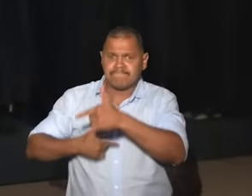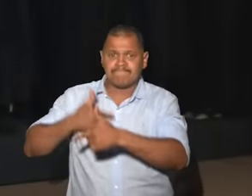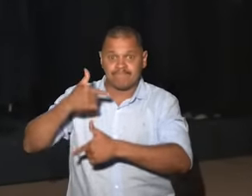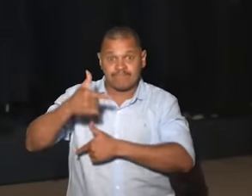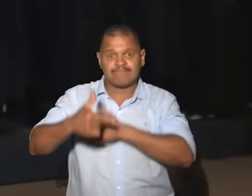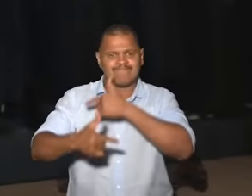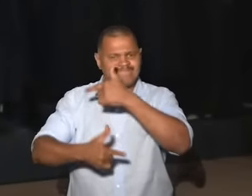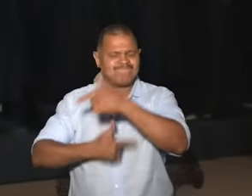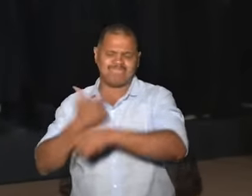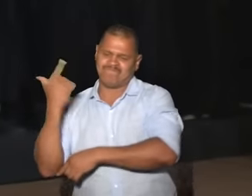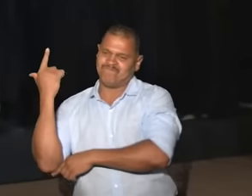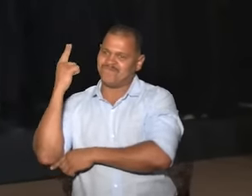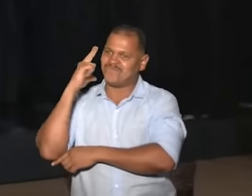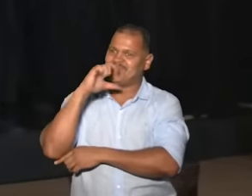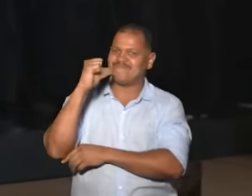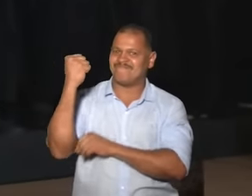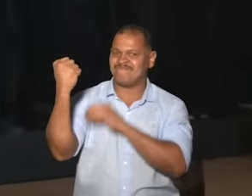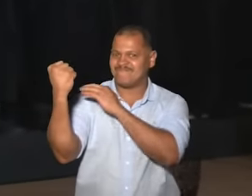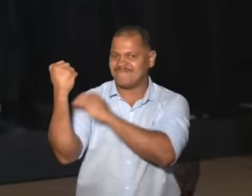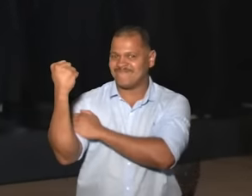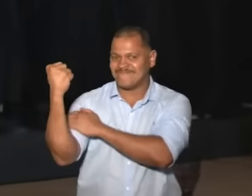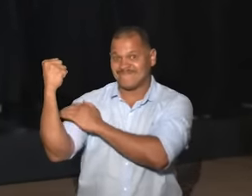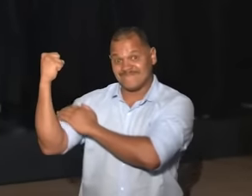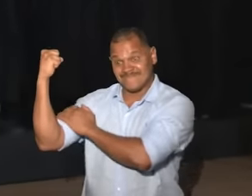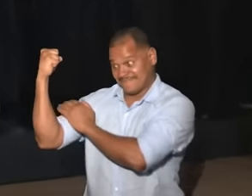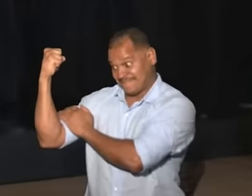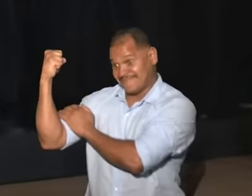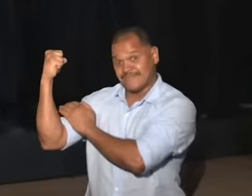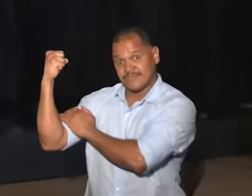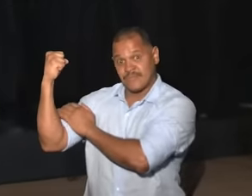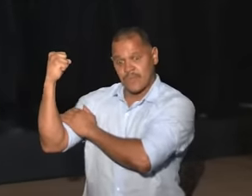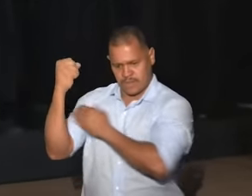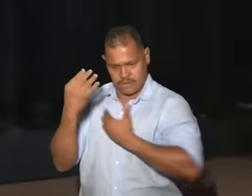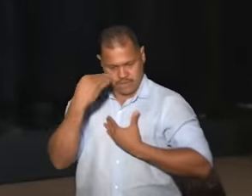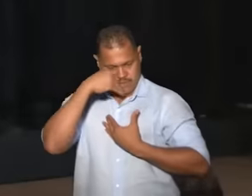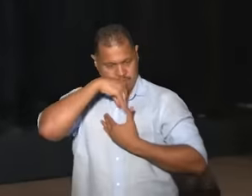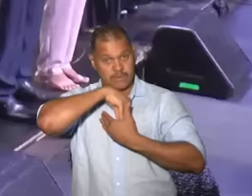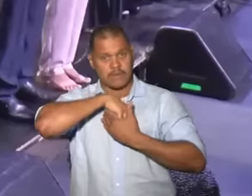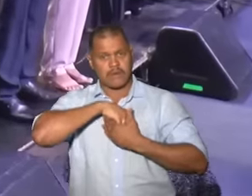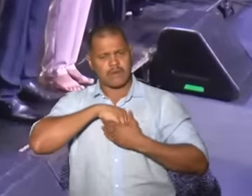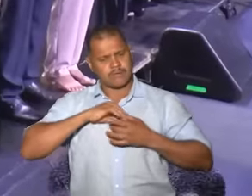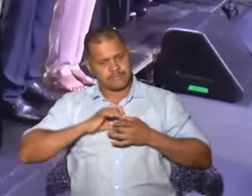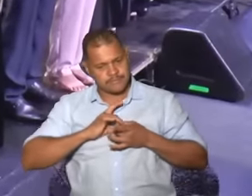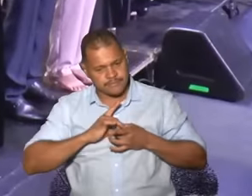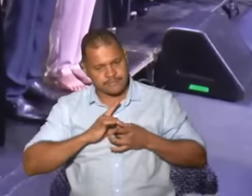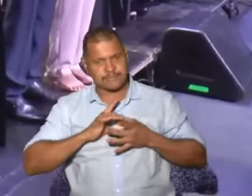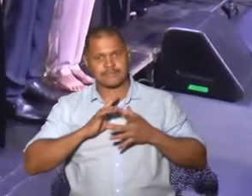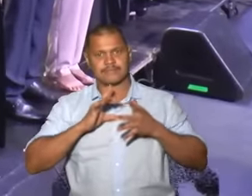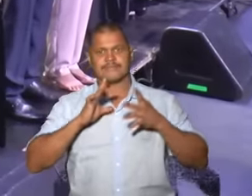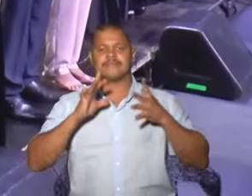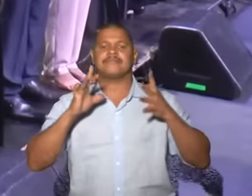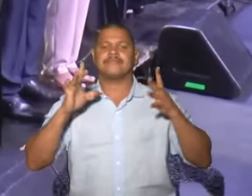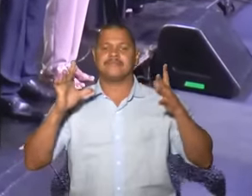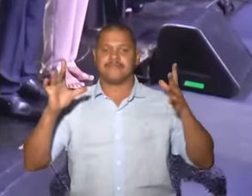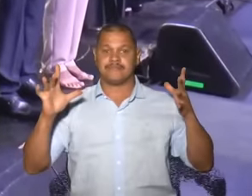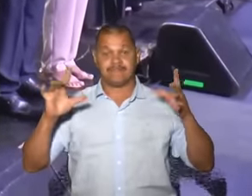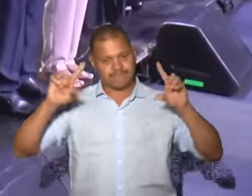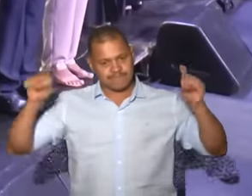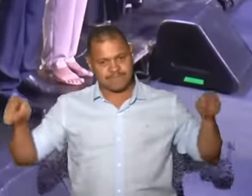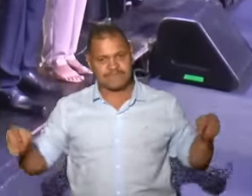conseguimos conquistar com braço forte. Em teu seio, ó